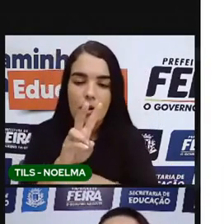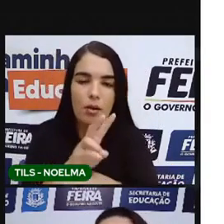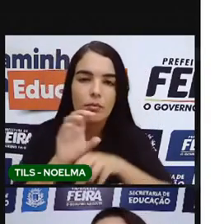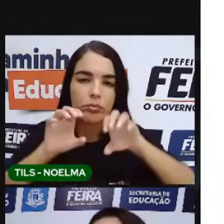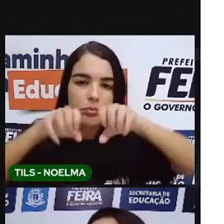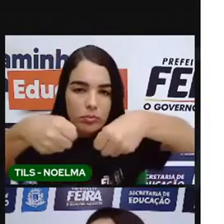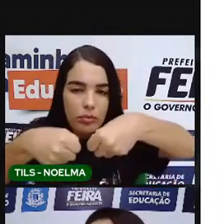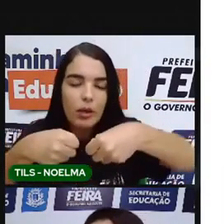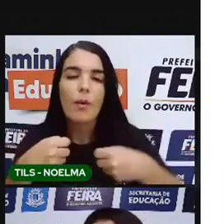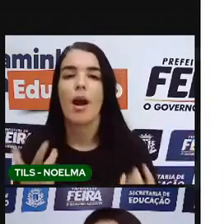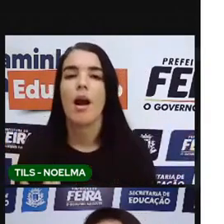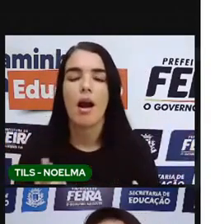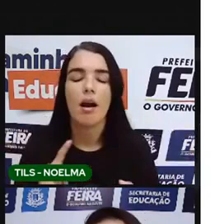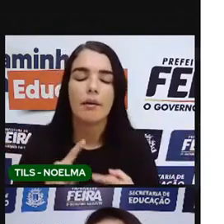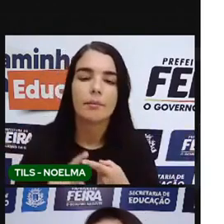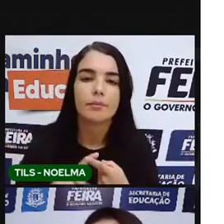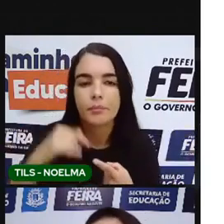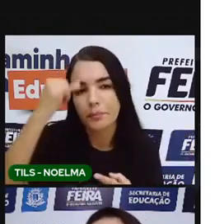né?